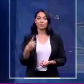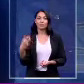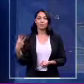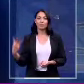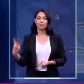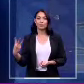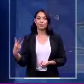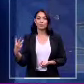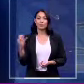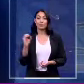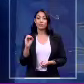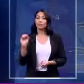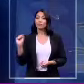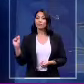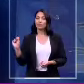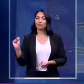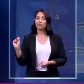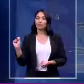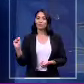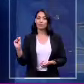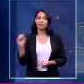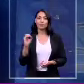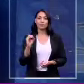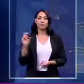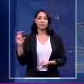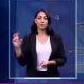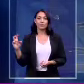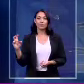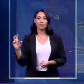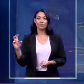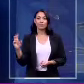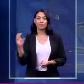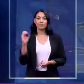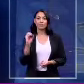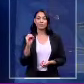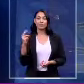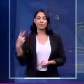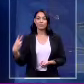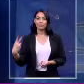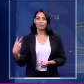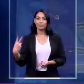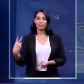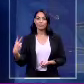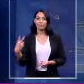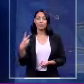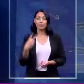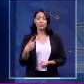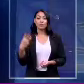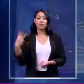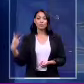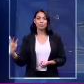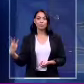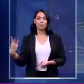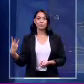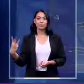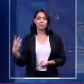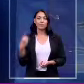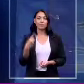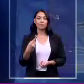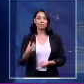13, 08, 05, 02, 23,